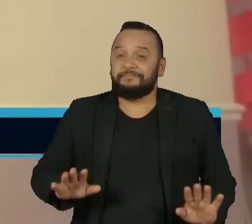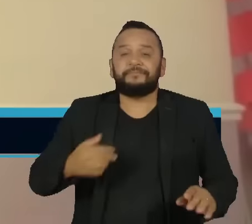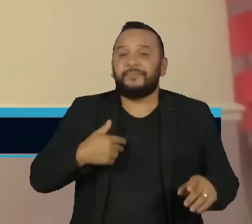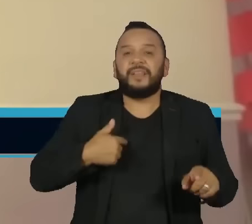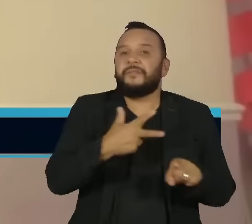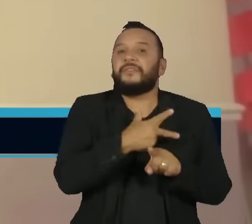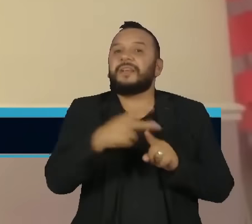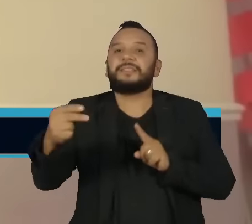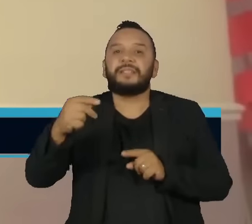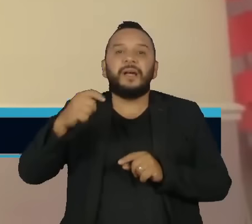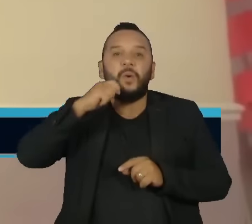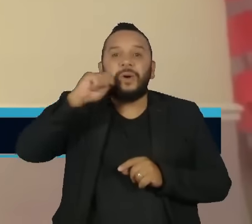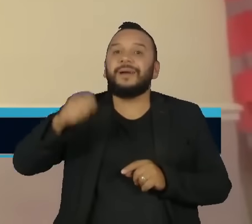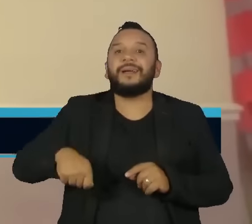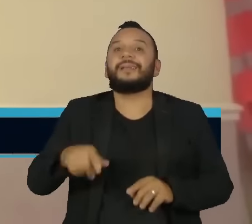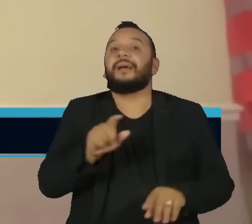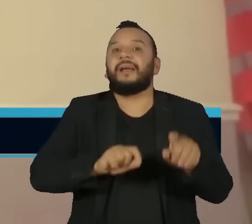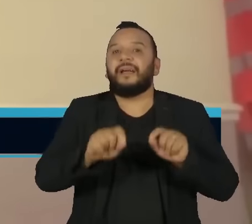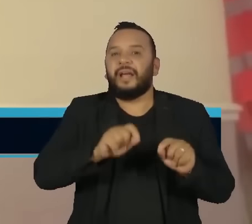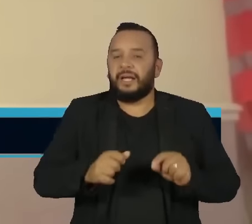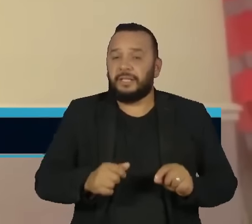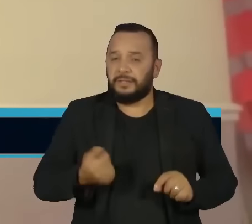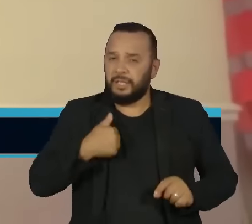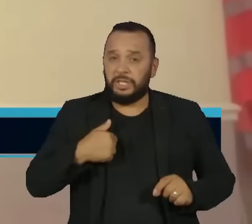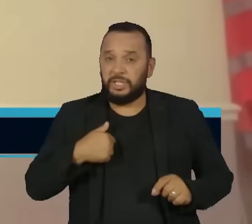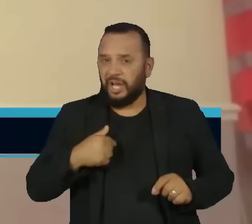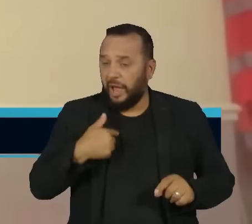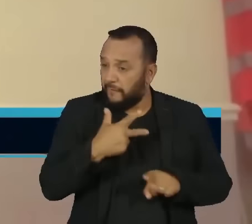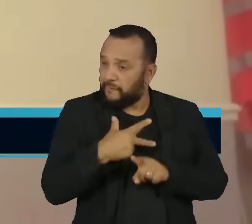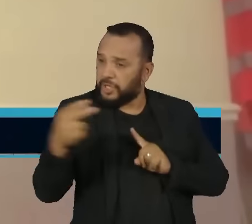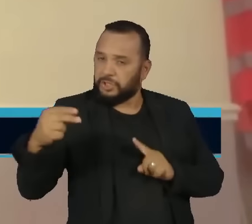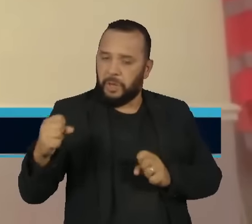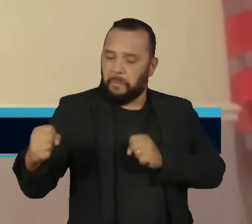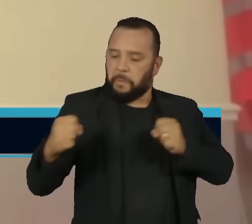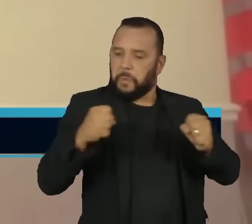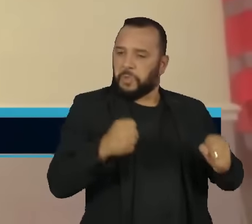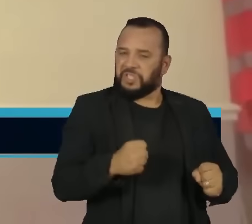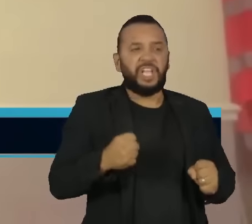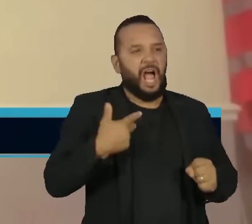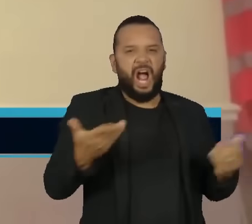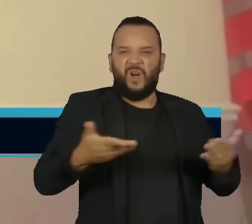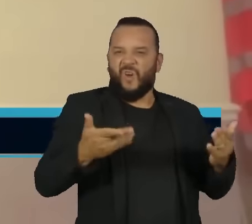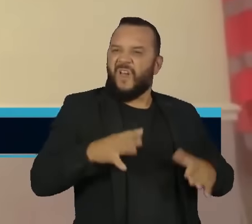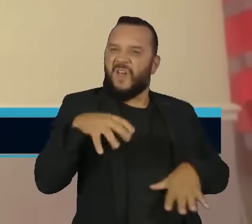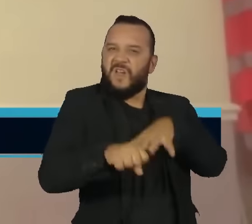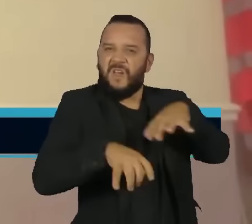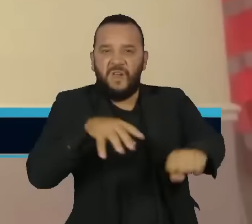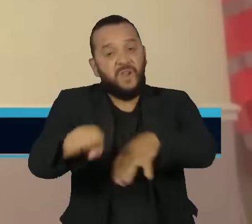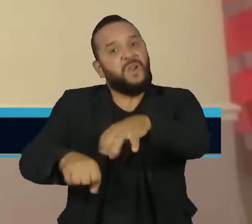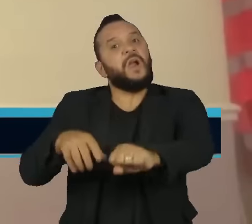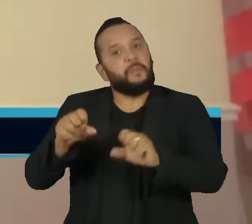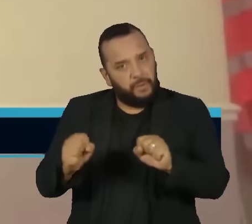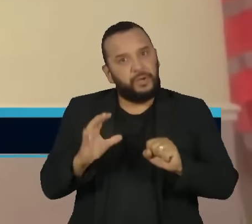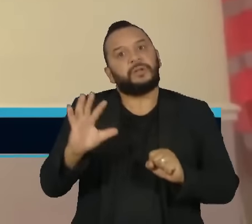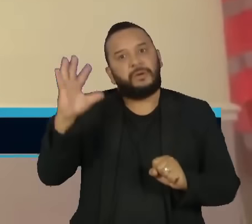quem será? Se a Rússia se sente empoderada nesta guerra, poderá expandir suas ambições.